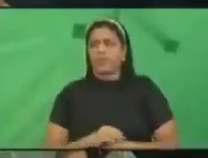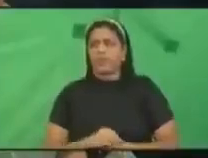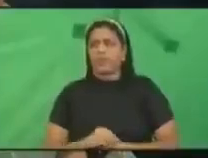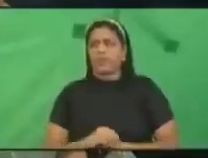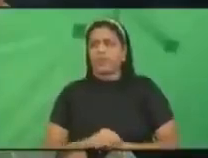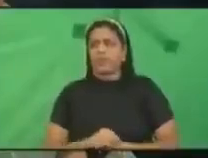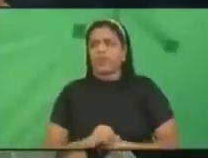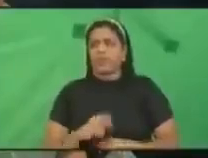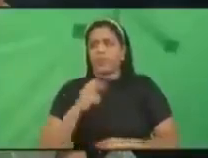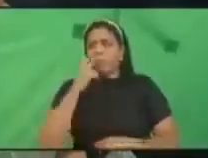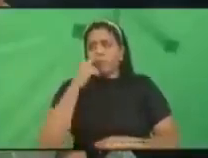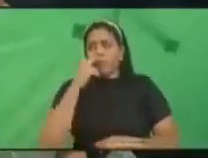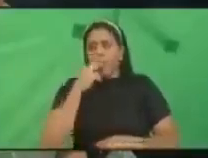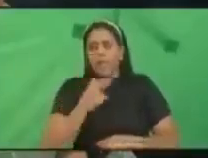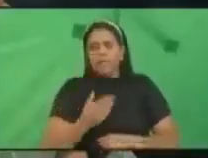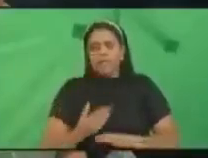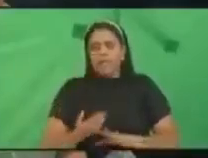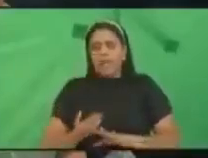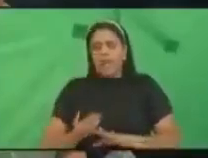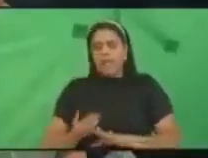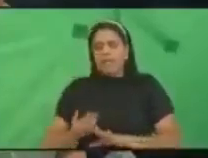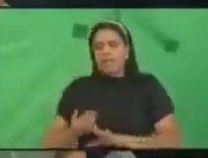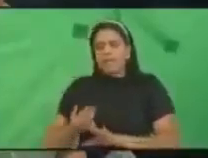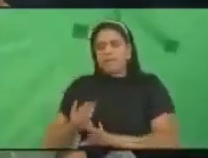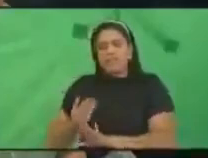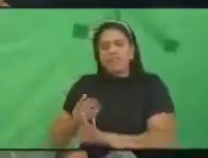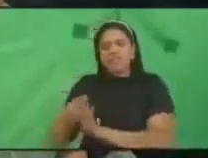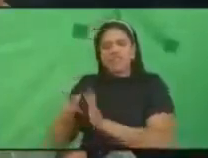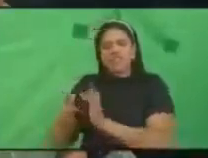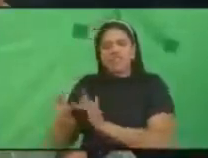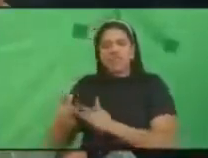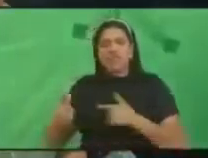Ele afasta o Cristo, agora ele é o modelo.